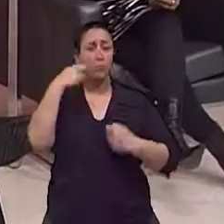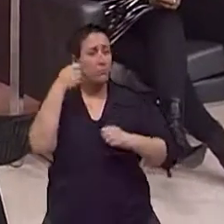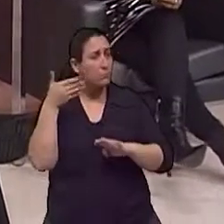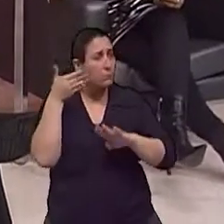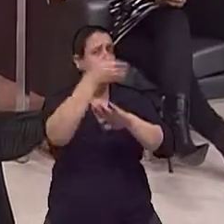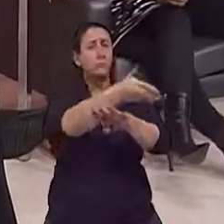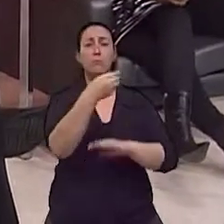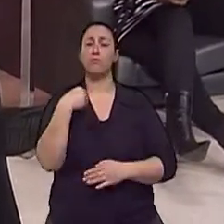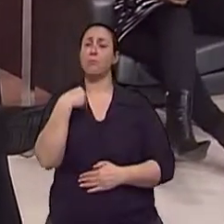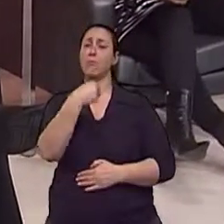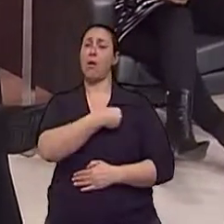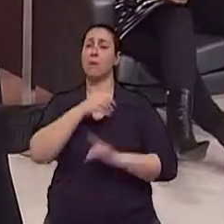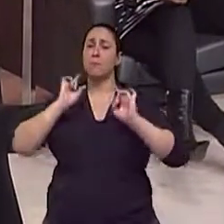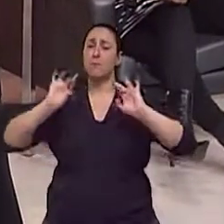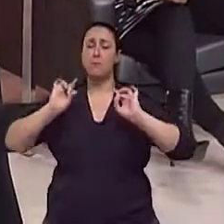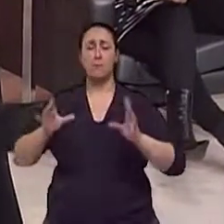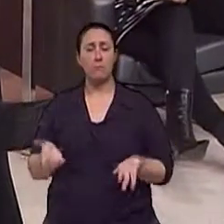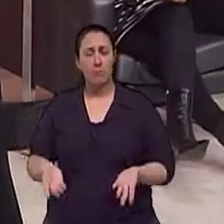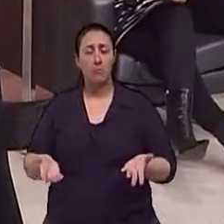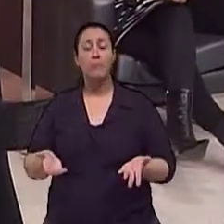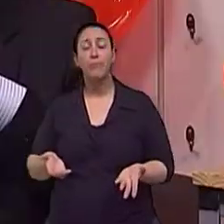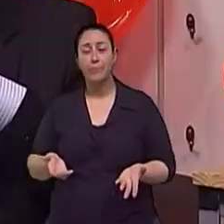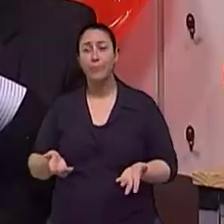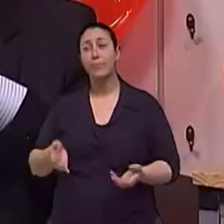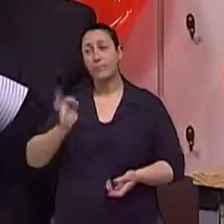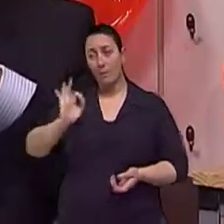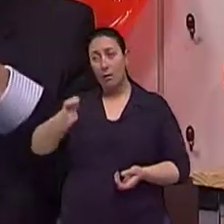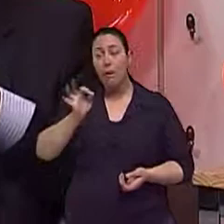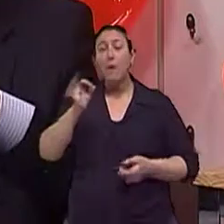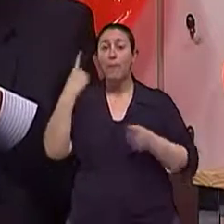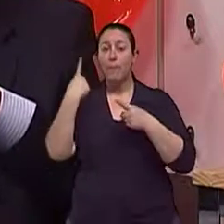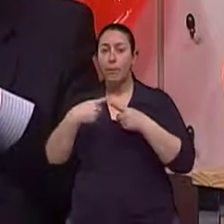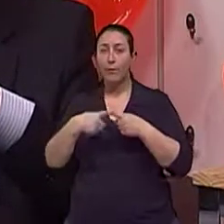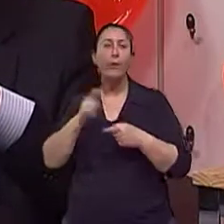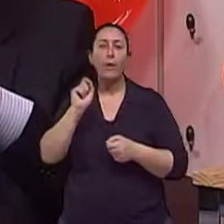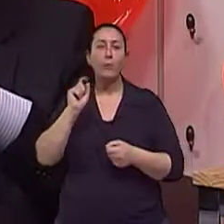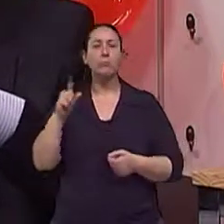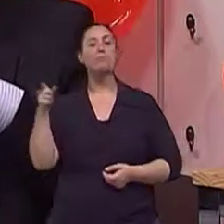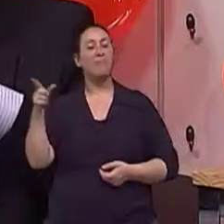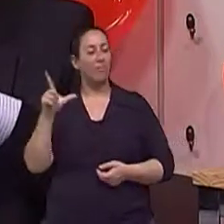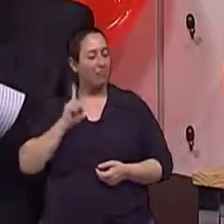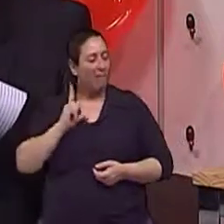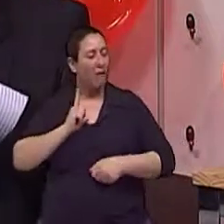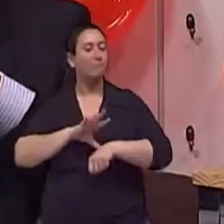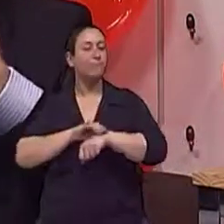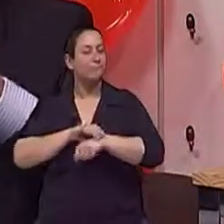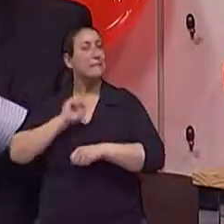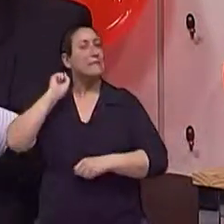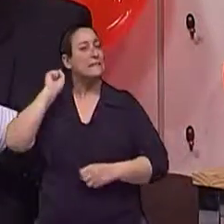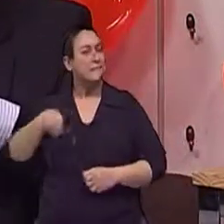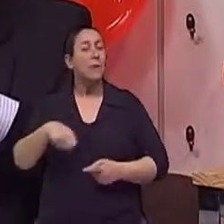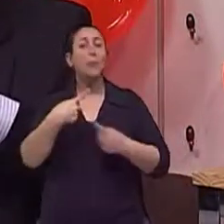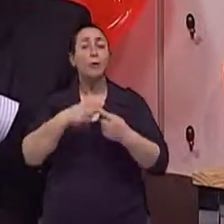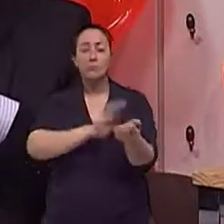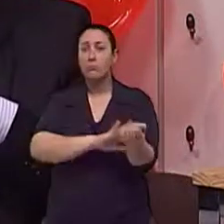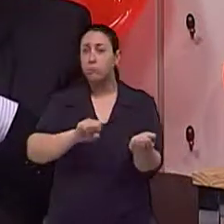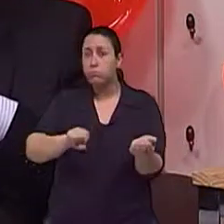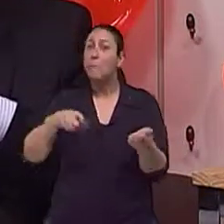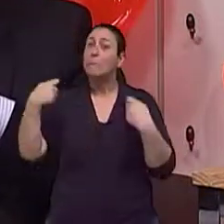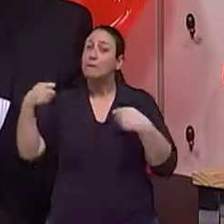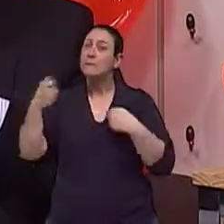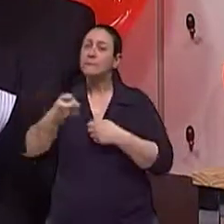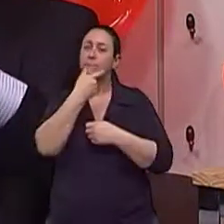a pressão de cada um Exatamente porque ele deve estar hipertenso Ele deve estar hipertenso e ter que fazer um tratamento